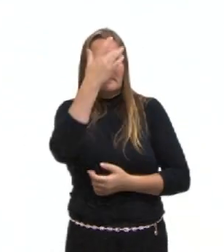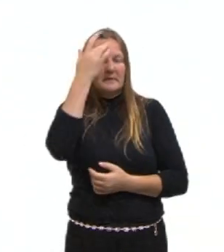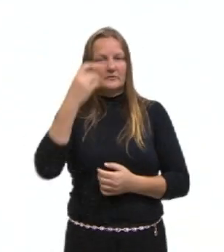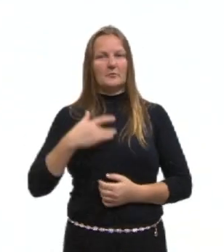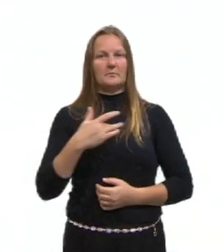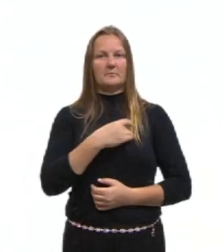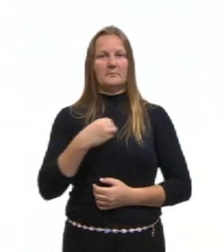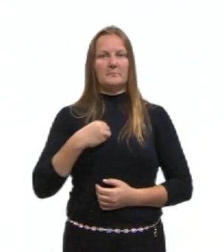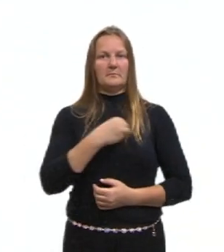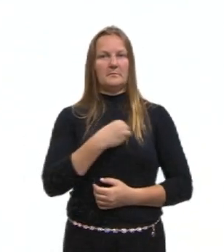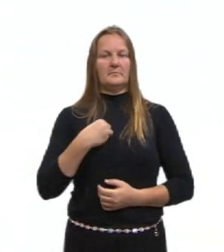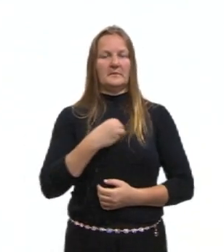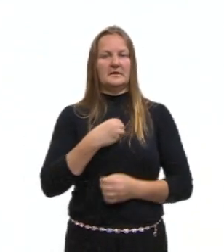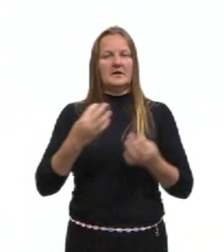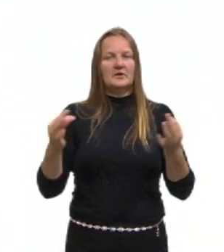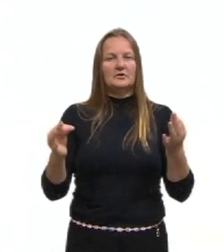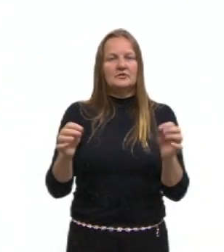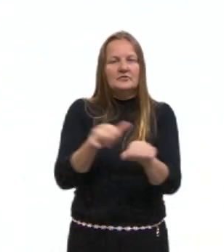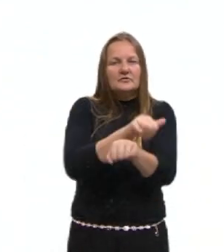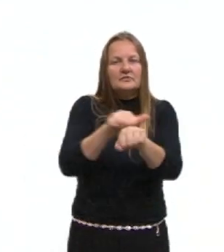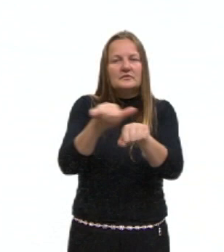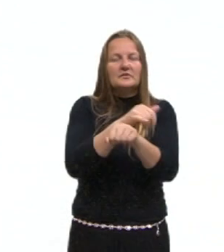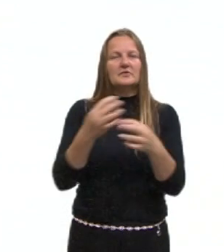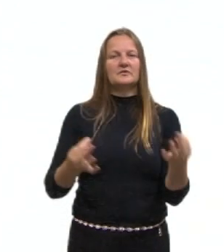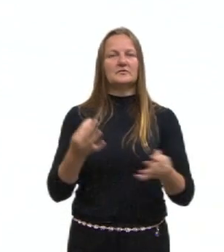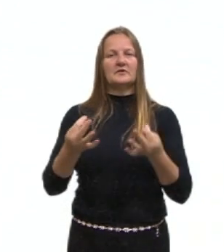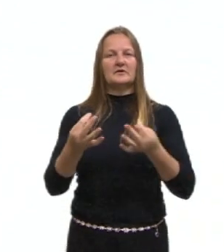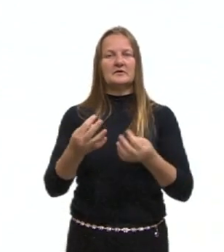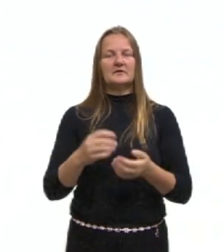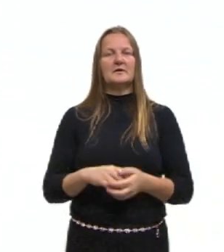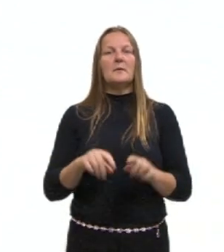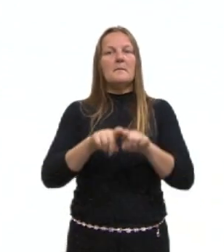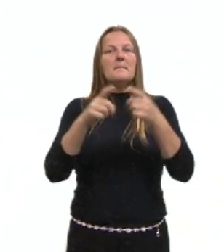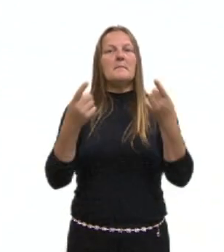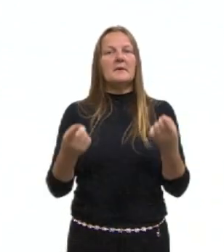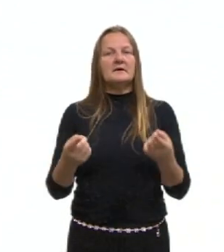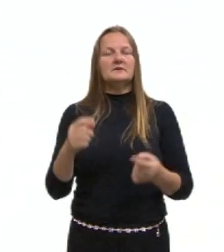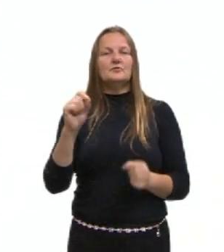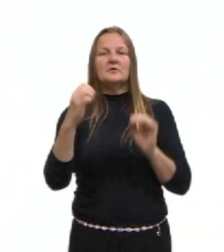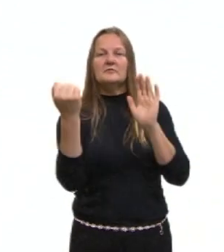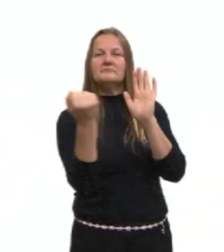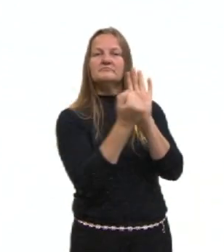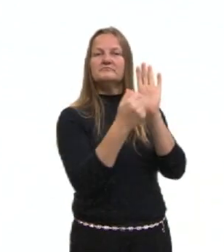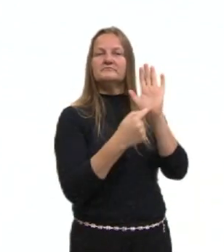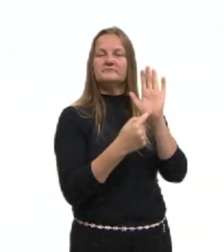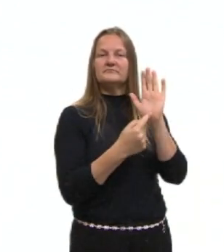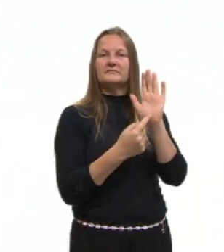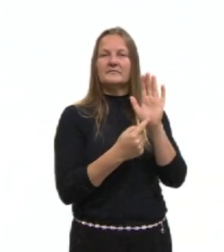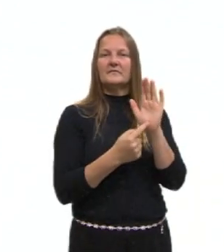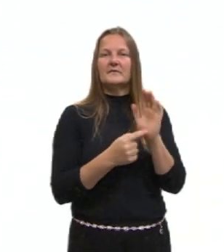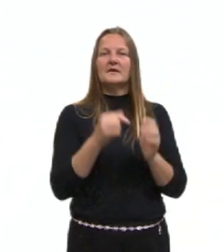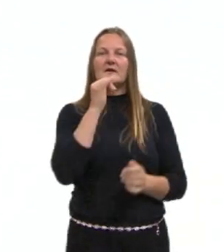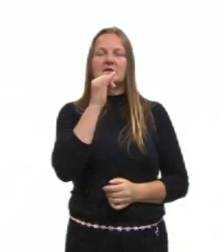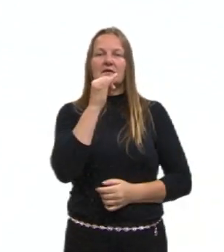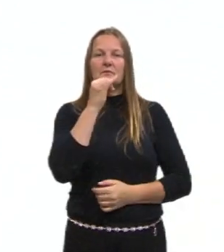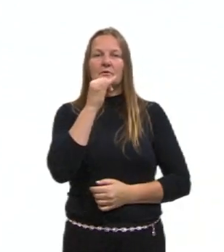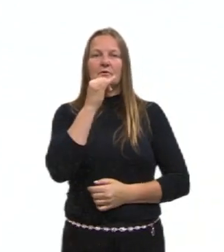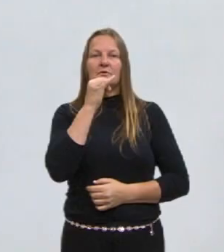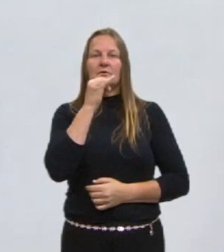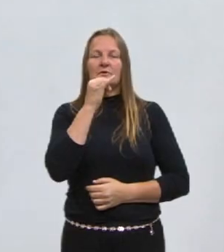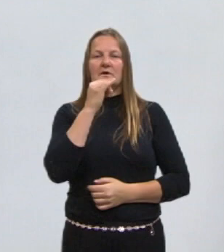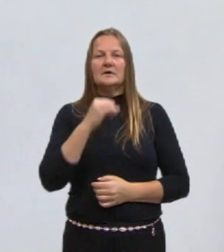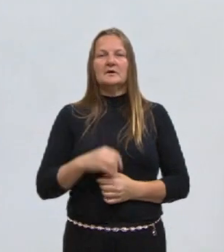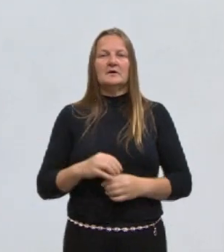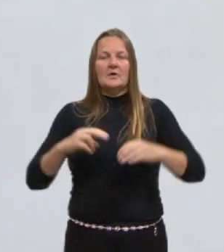medicina, não exista técnicas que usam a física quântica, mas seriam, então, ressonância magnética nuclear,